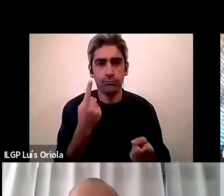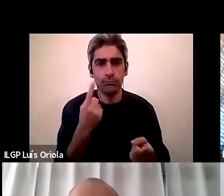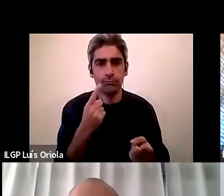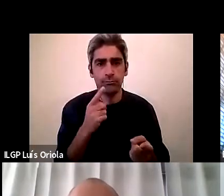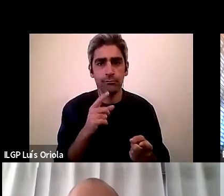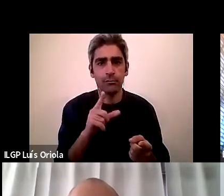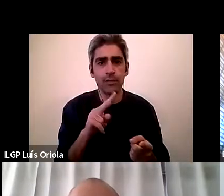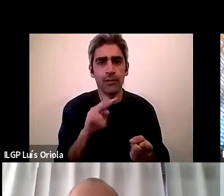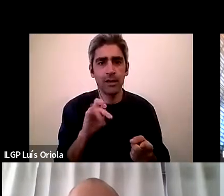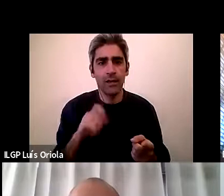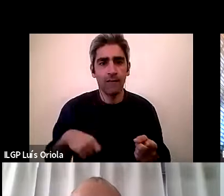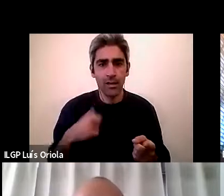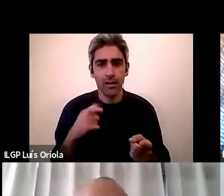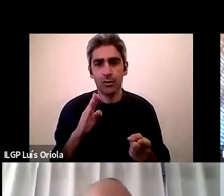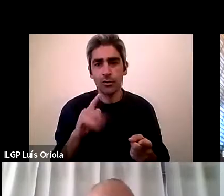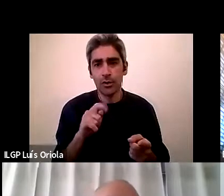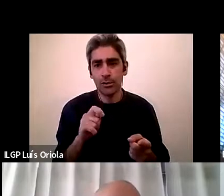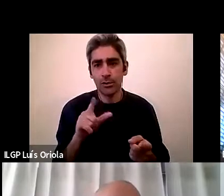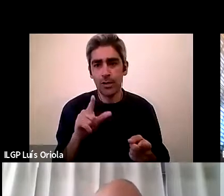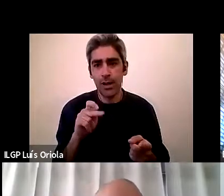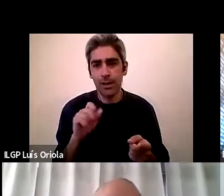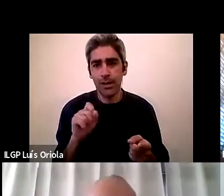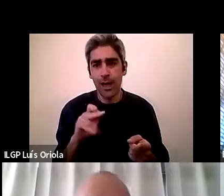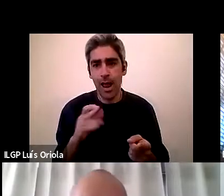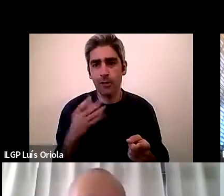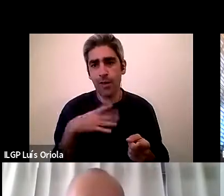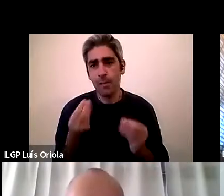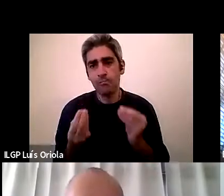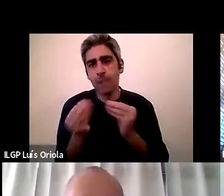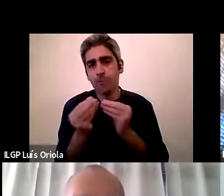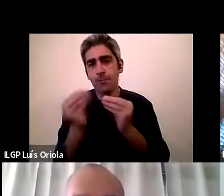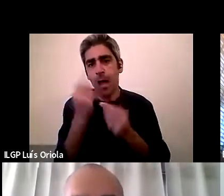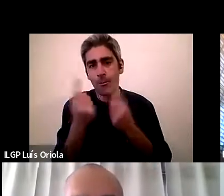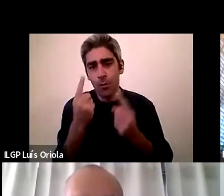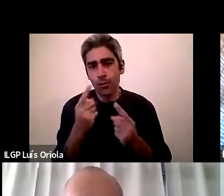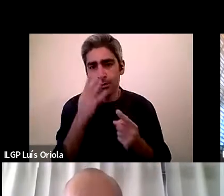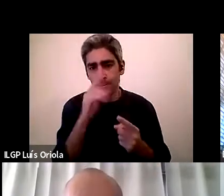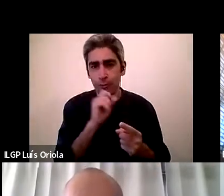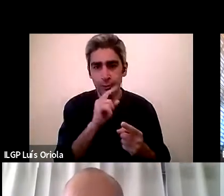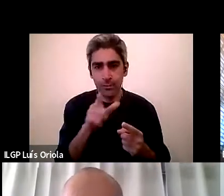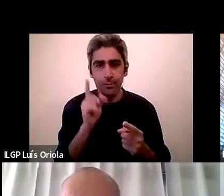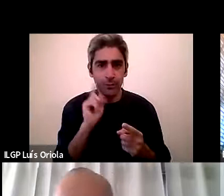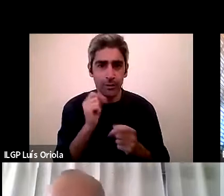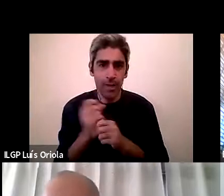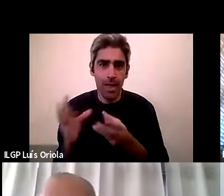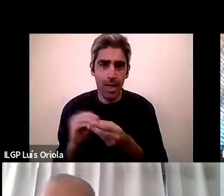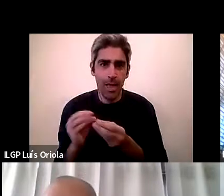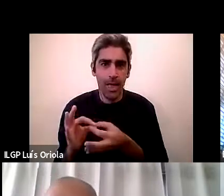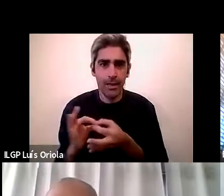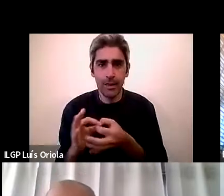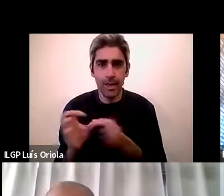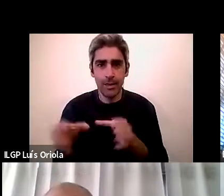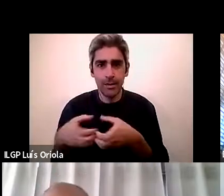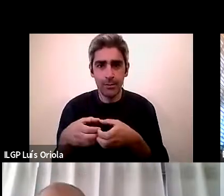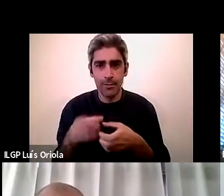para o Jorge Lagarde, se quiser completar alguma das minhas mensagens, Maria, se for possível, porque isto é de facto um trabalho de equipa e